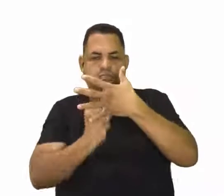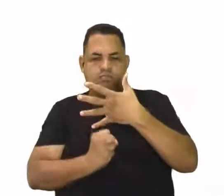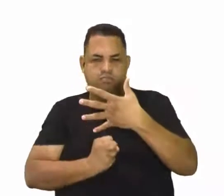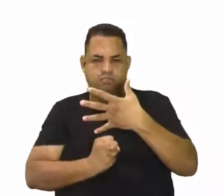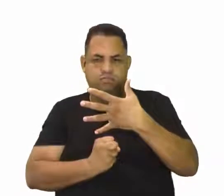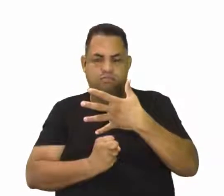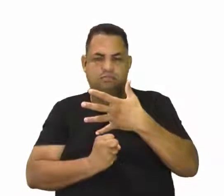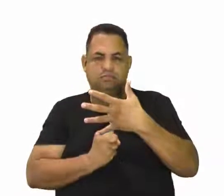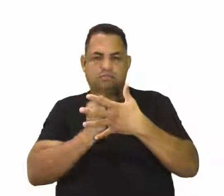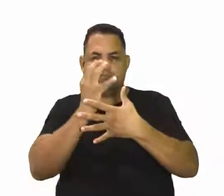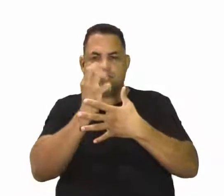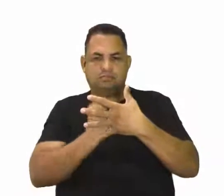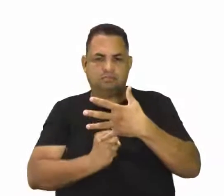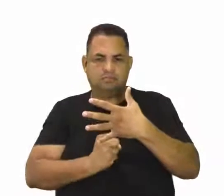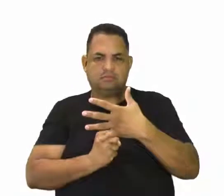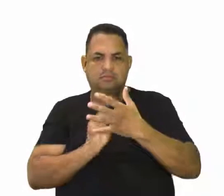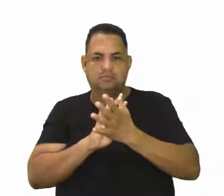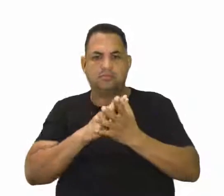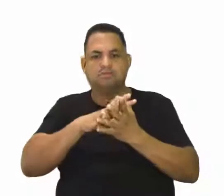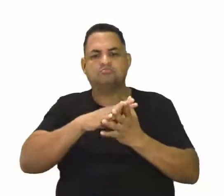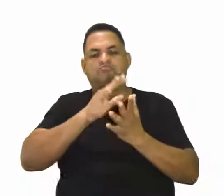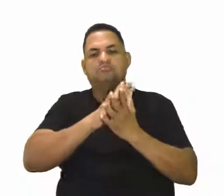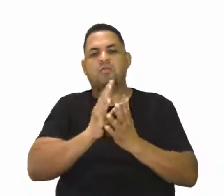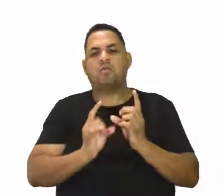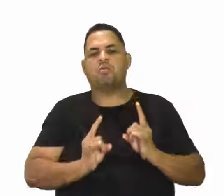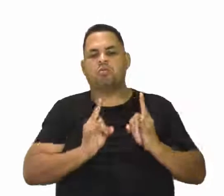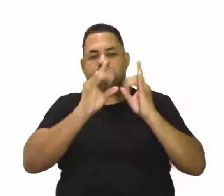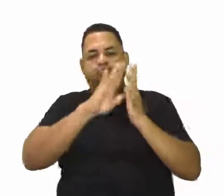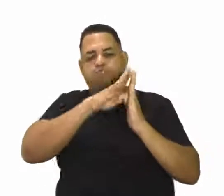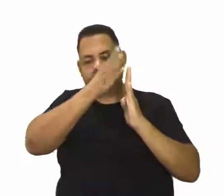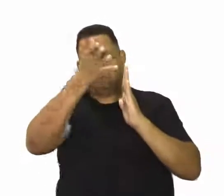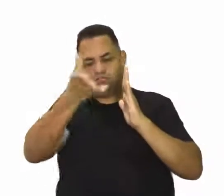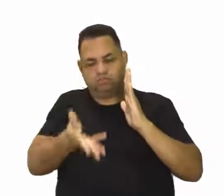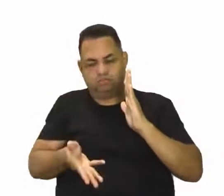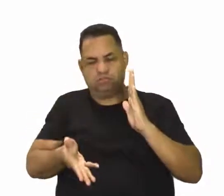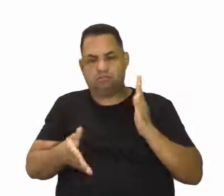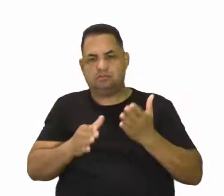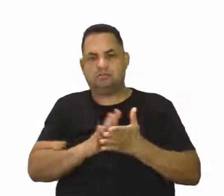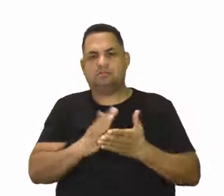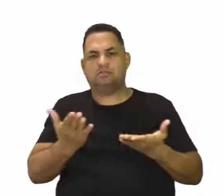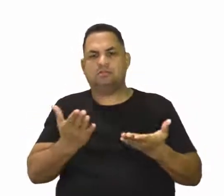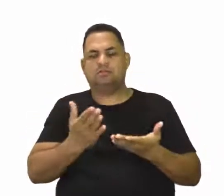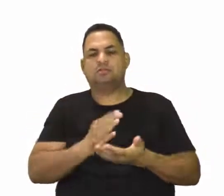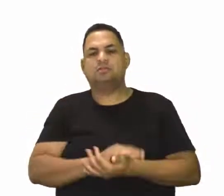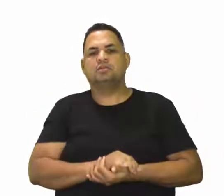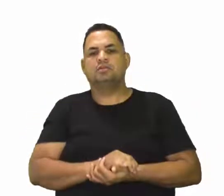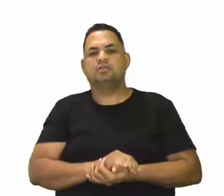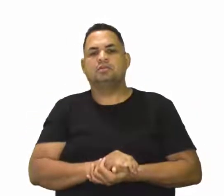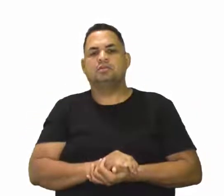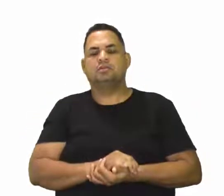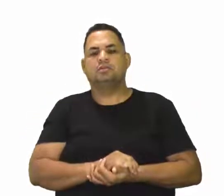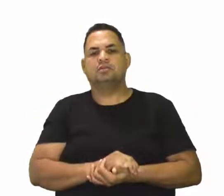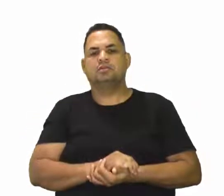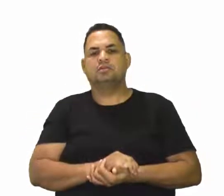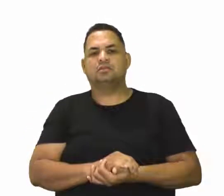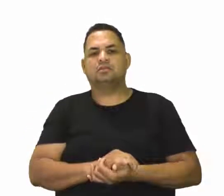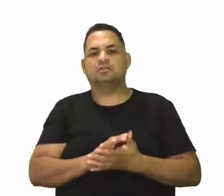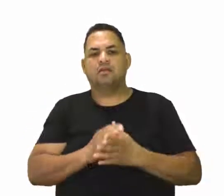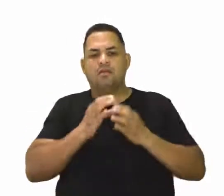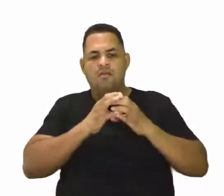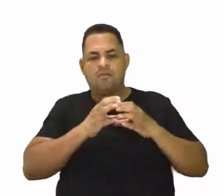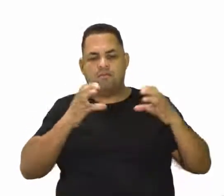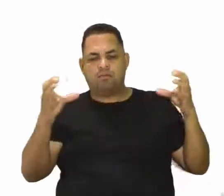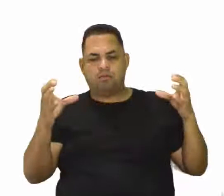esses para o desmoronamento e também foram foram agraciados a